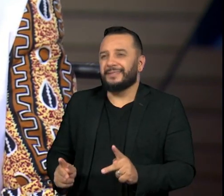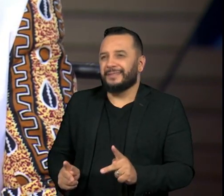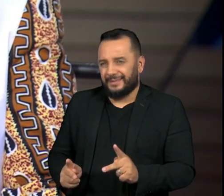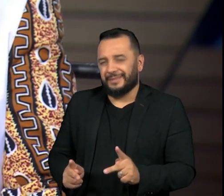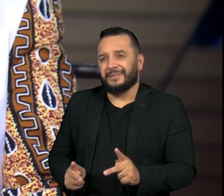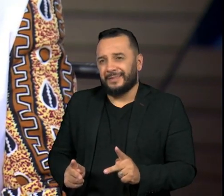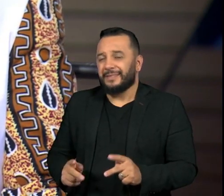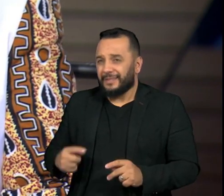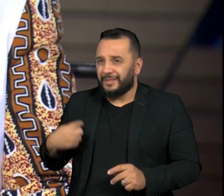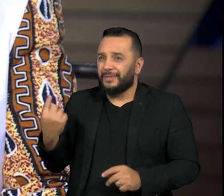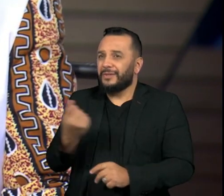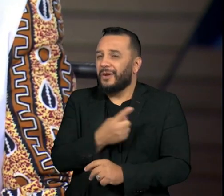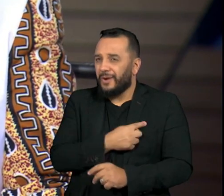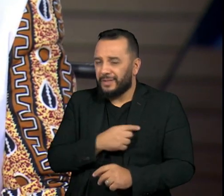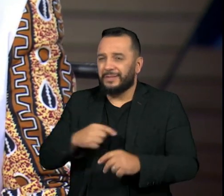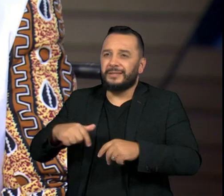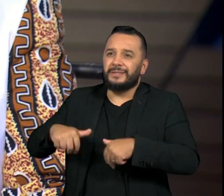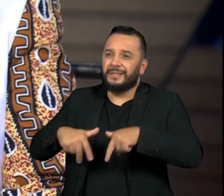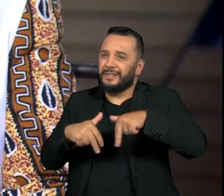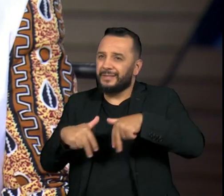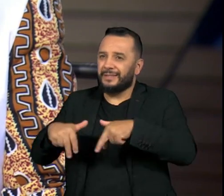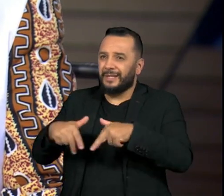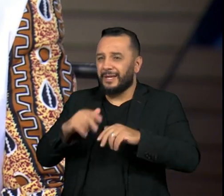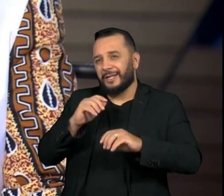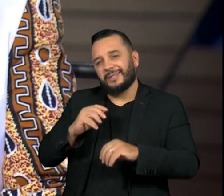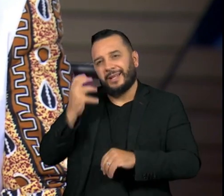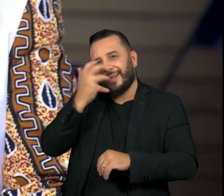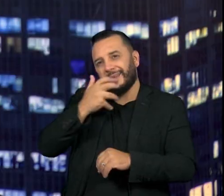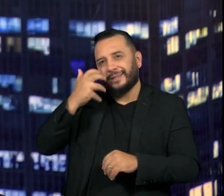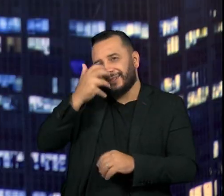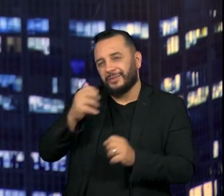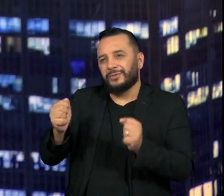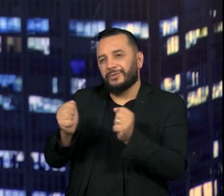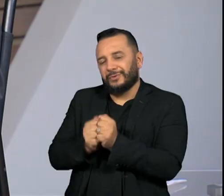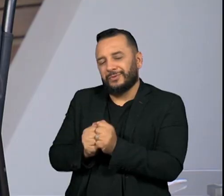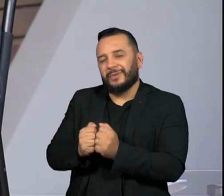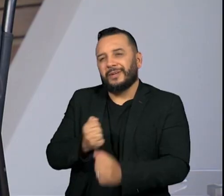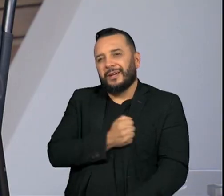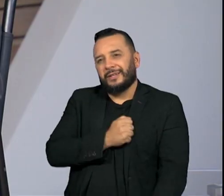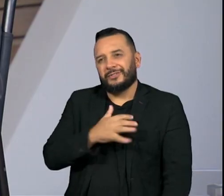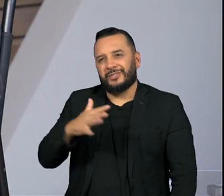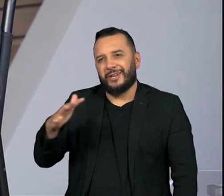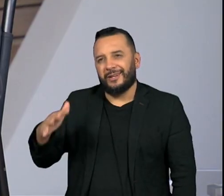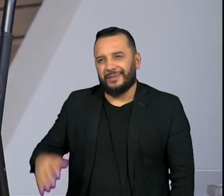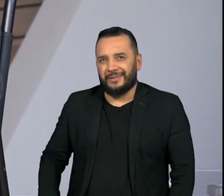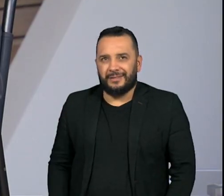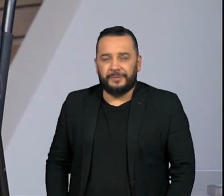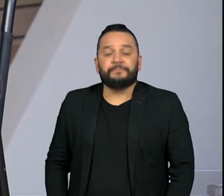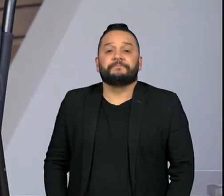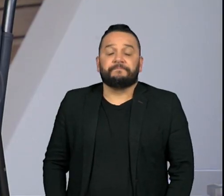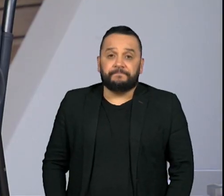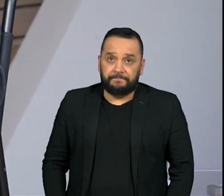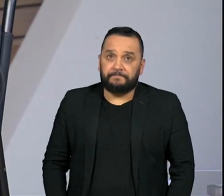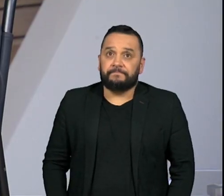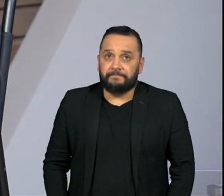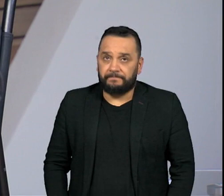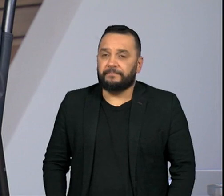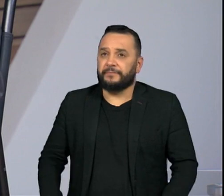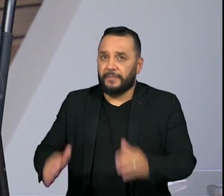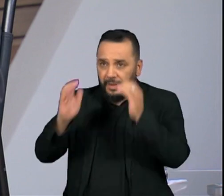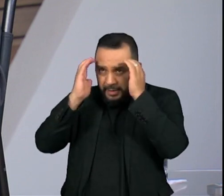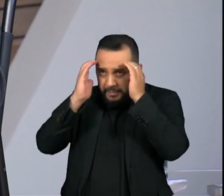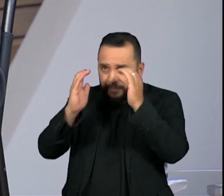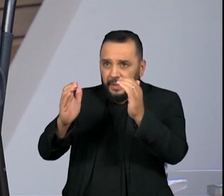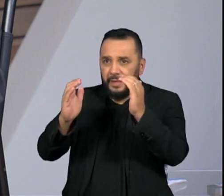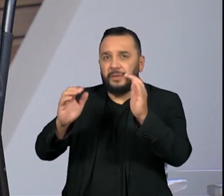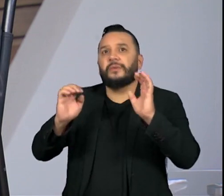possamos existir dançando e cantando em harmonia. Axé. Pastor. Eu ressalto essa fala de respeito,